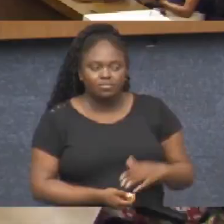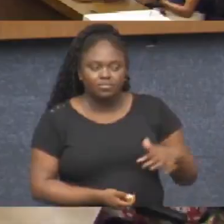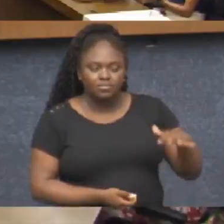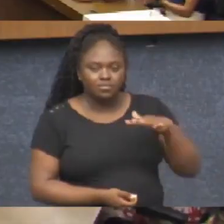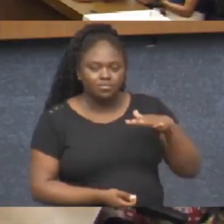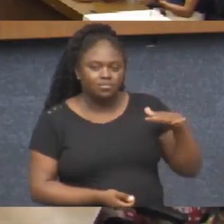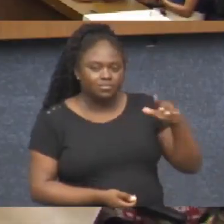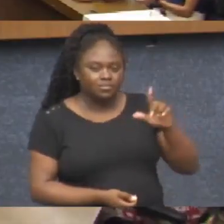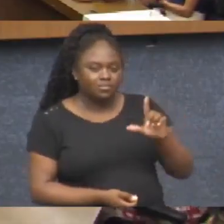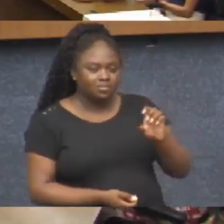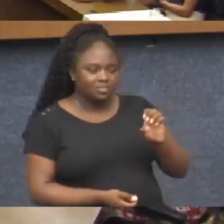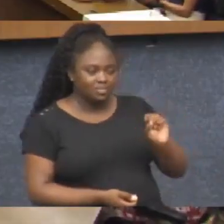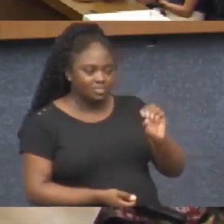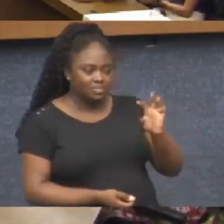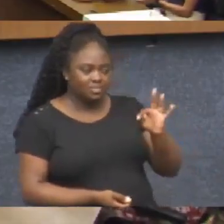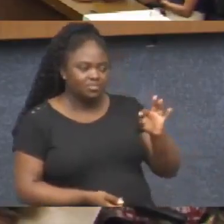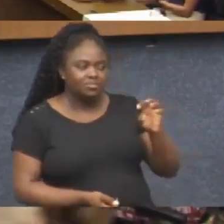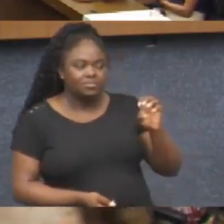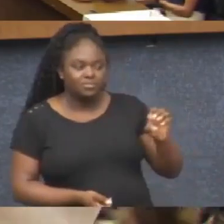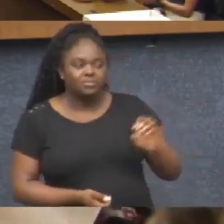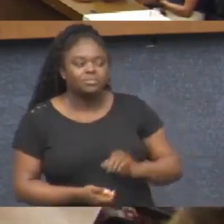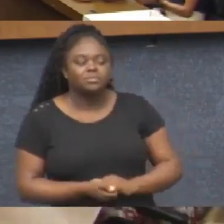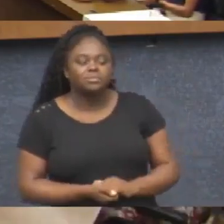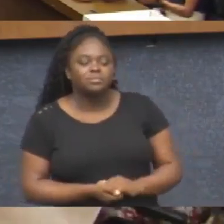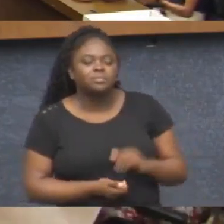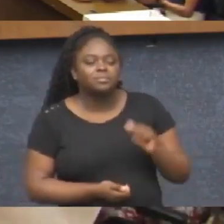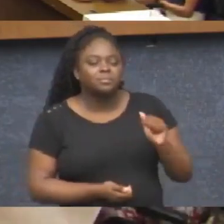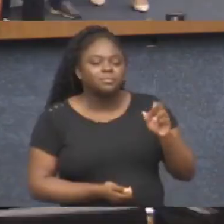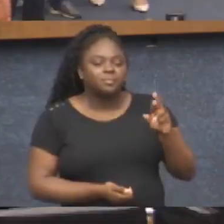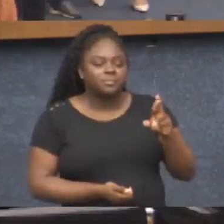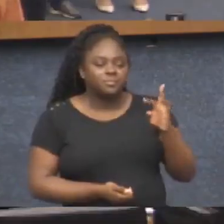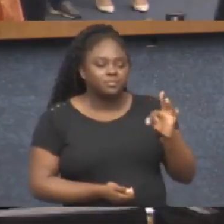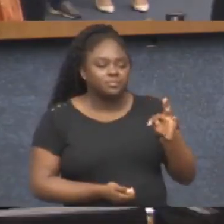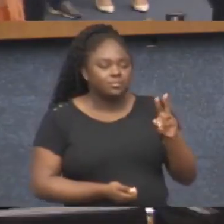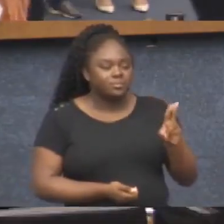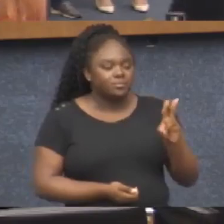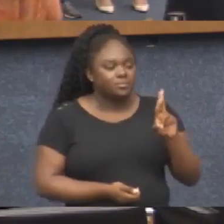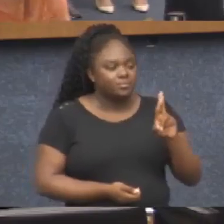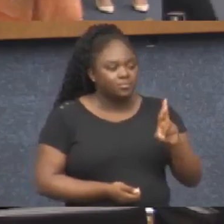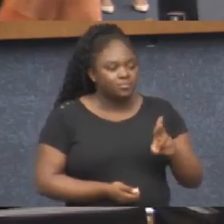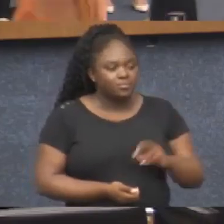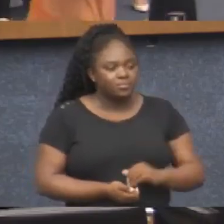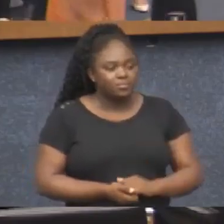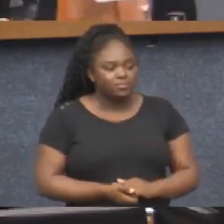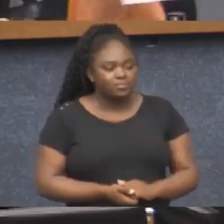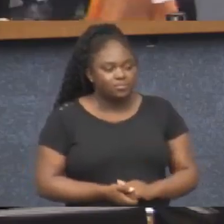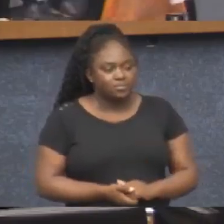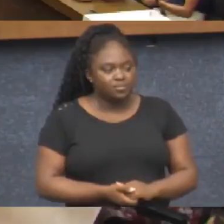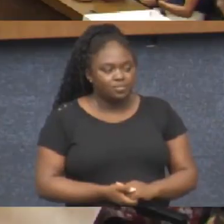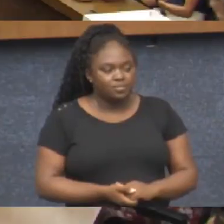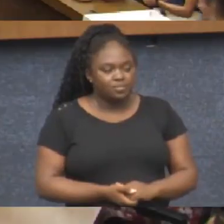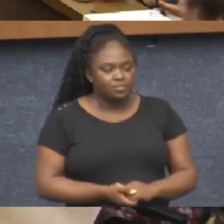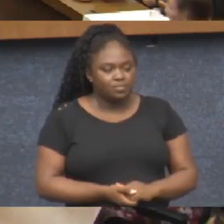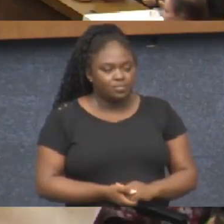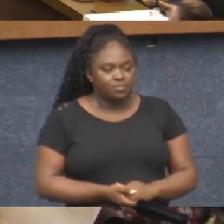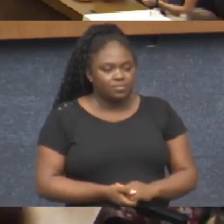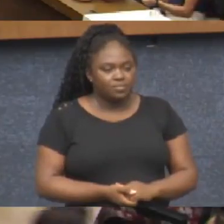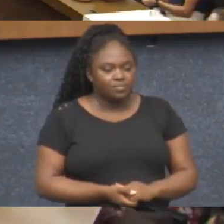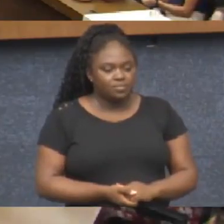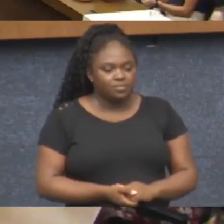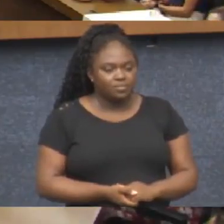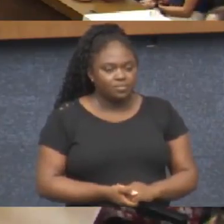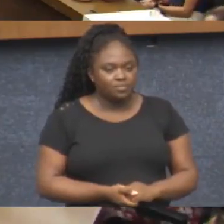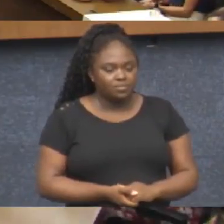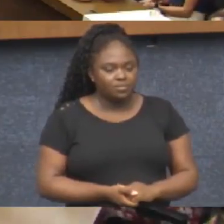Mendes. Matheus